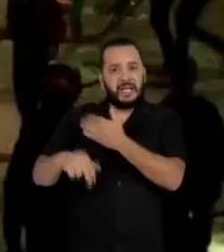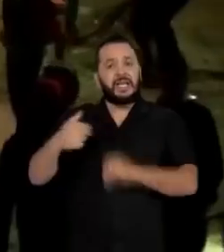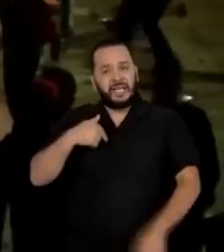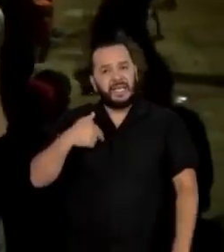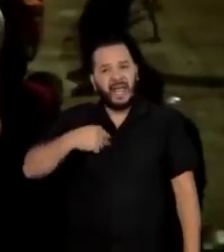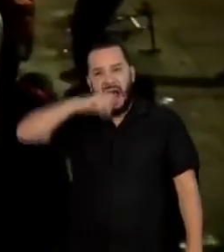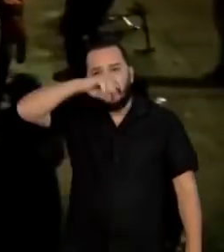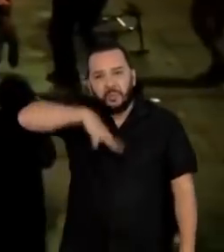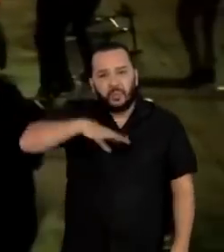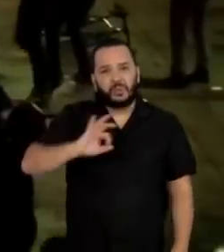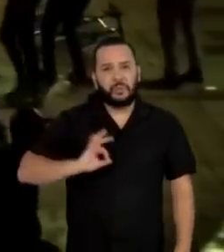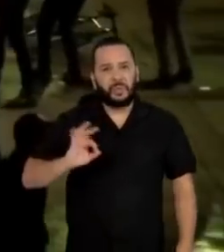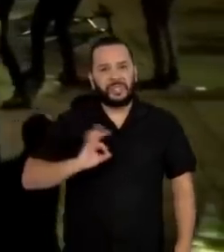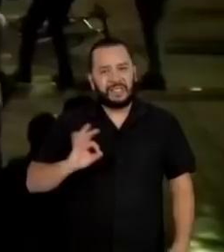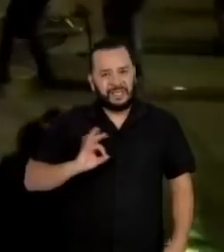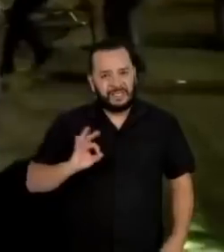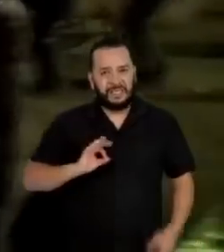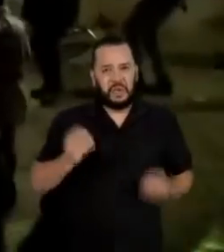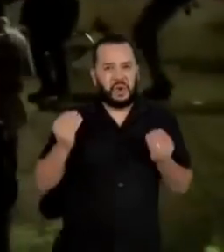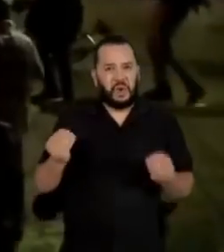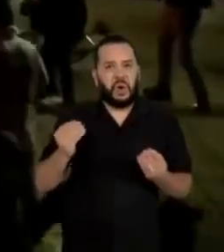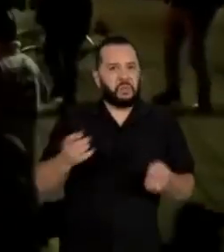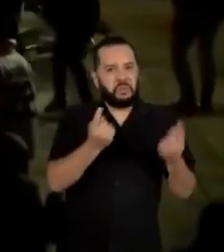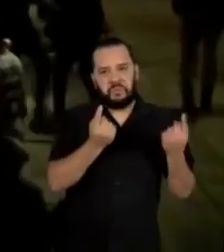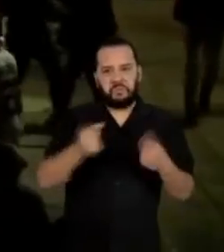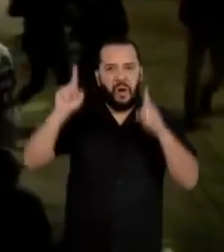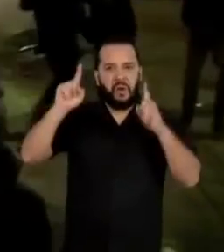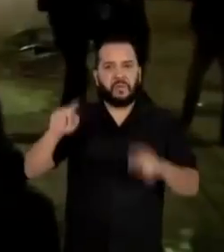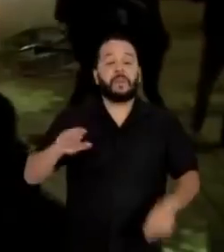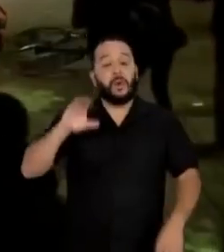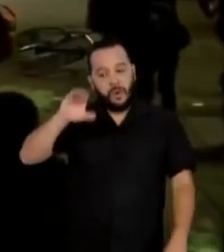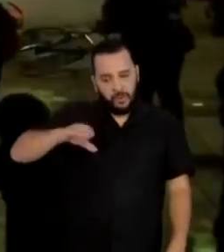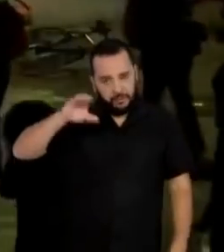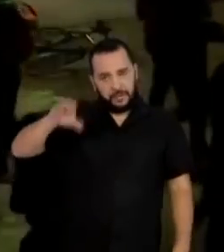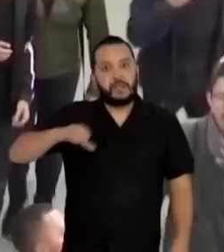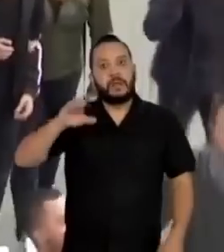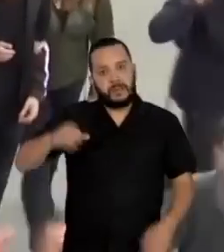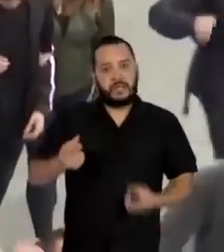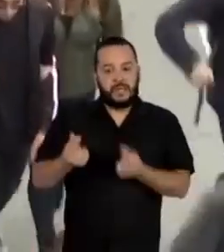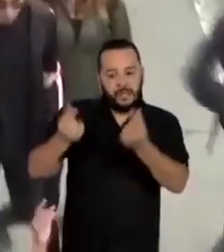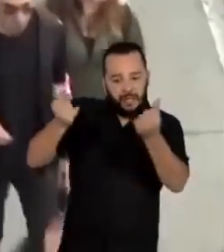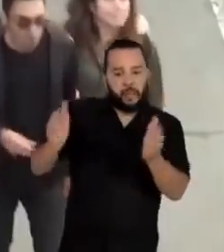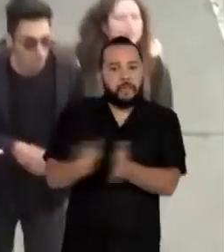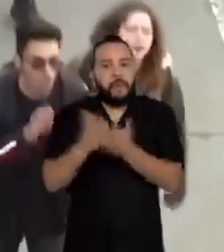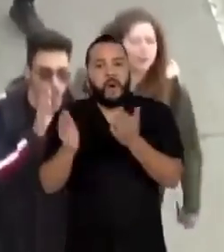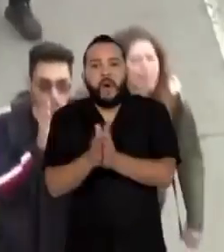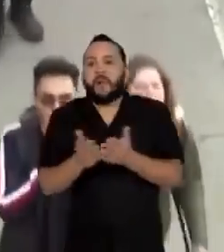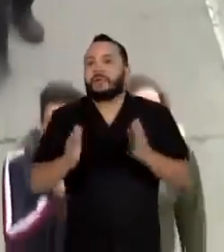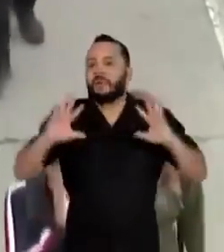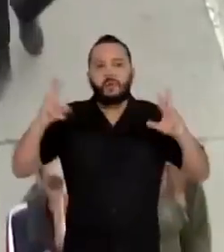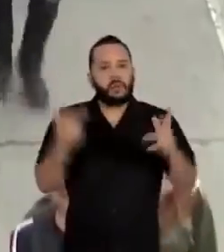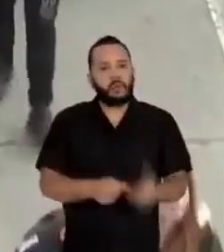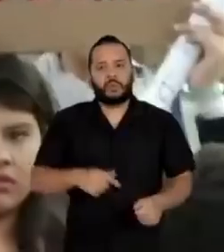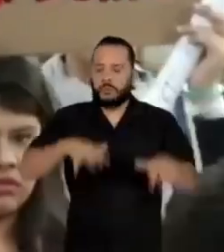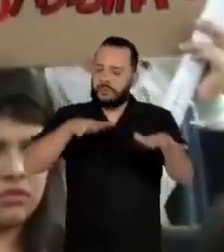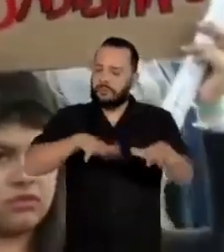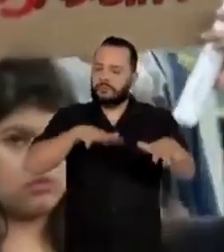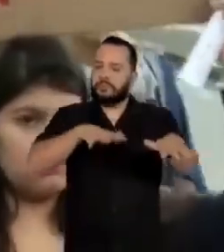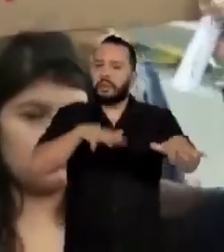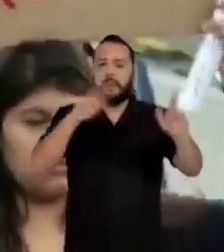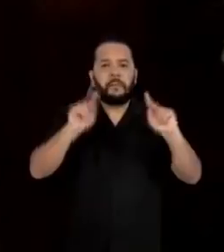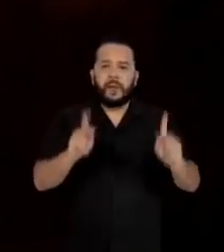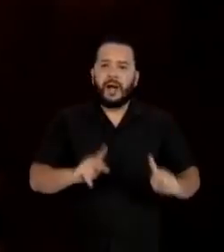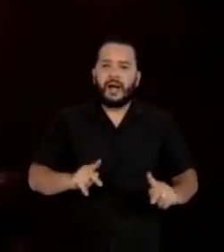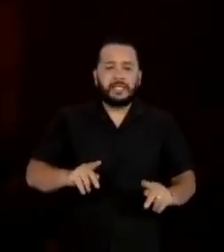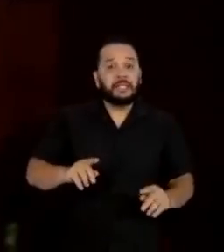poder cometidos por agentes da polícia. Colombianos de todas as classes participaram do movimento pacífico durante o